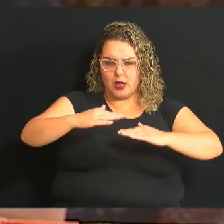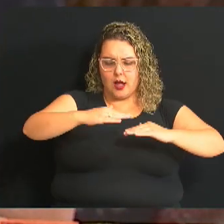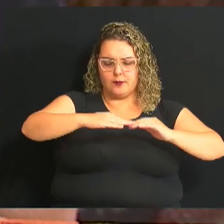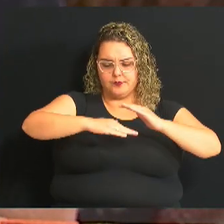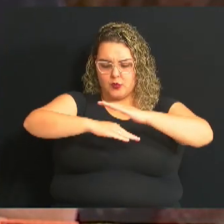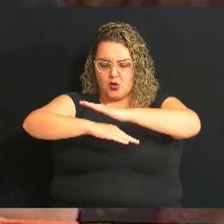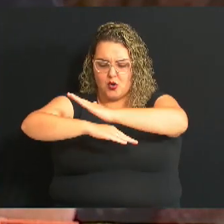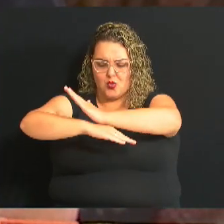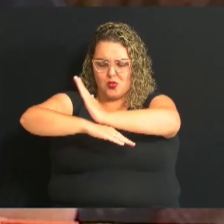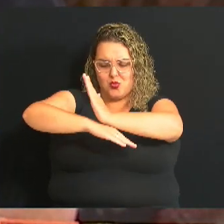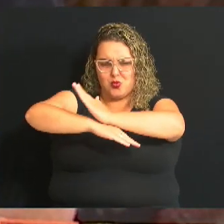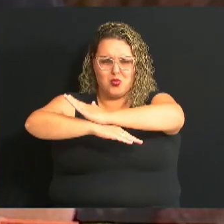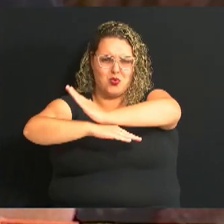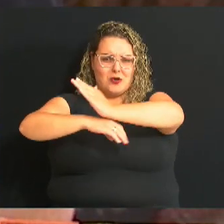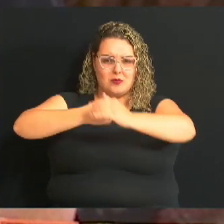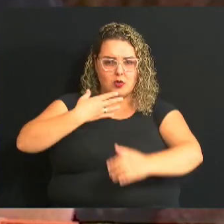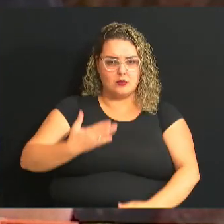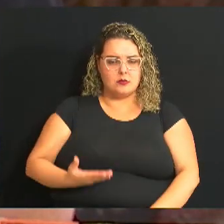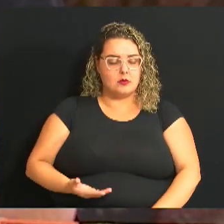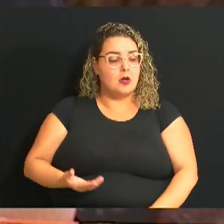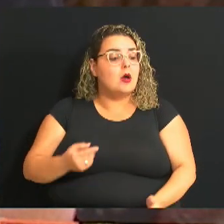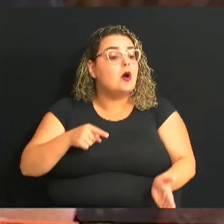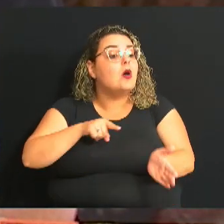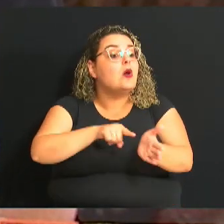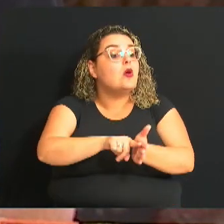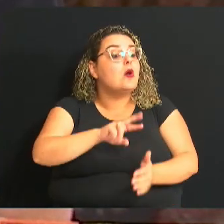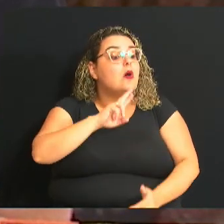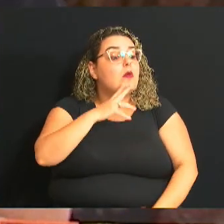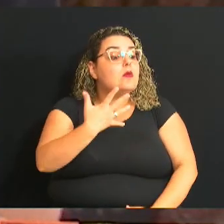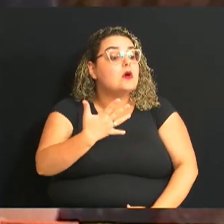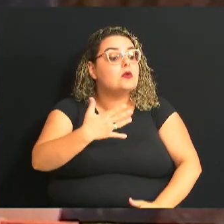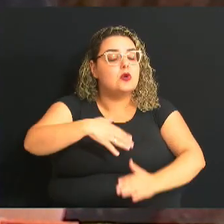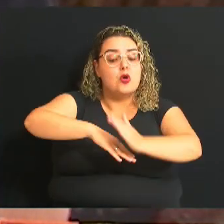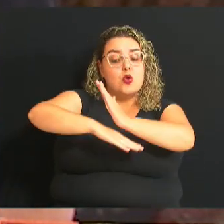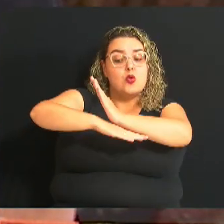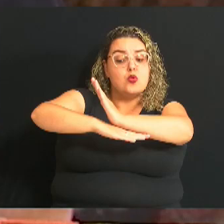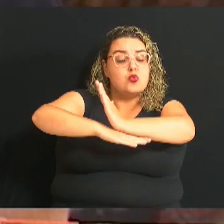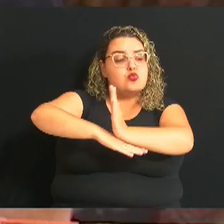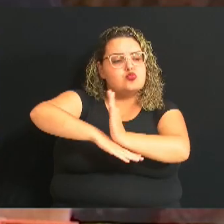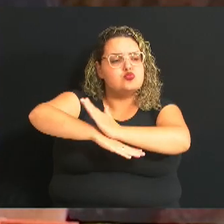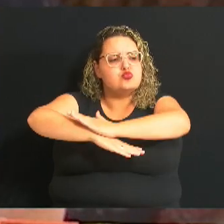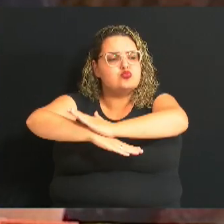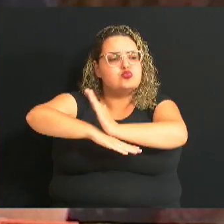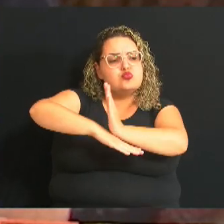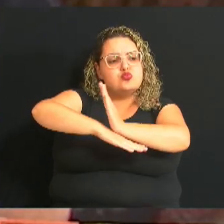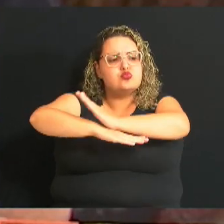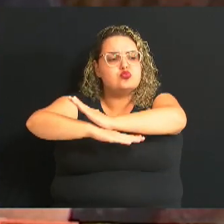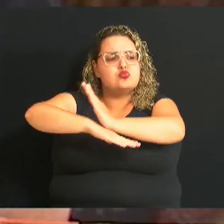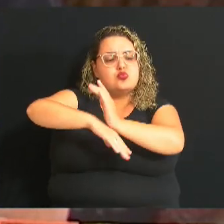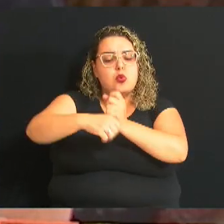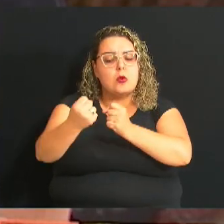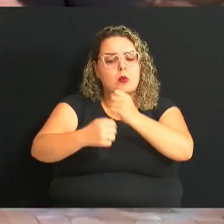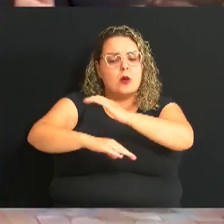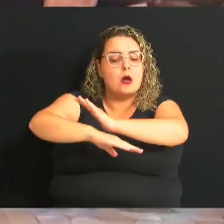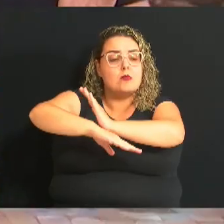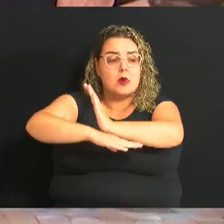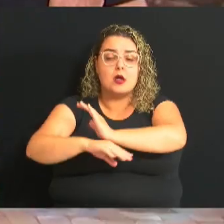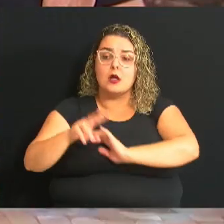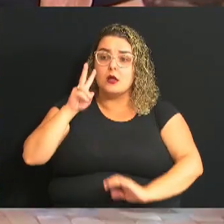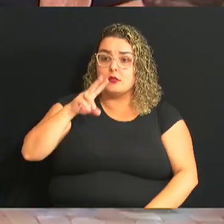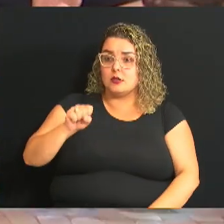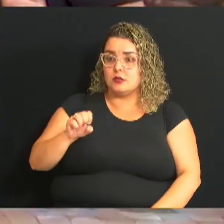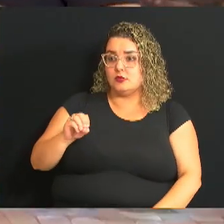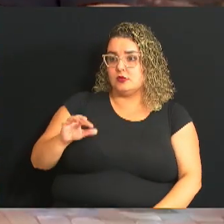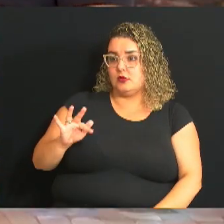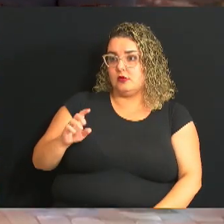responde sempre com outra pergunta. Como é que foi o resultado do túnel de vento? Porque eles ganham um túnel de vento virtual, também um software, né? Não fiz, então não